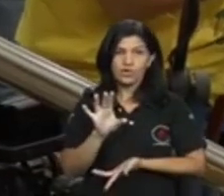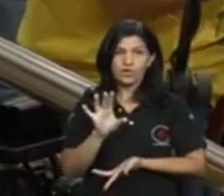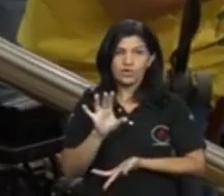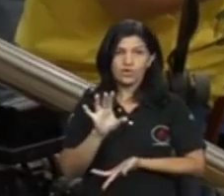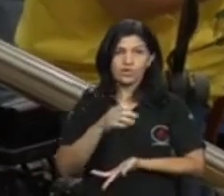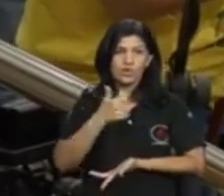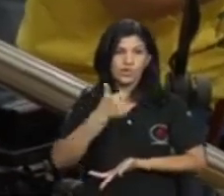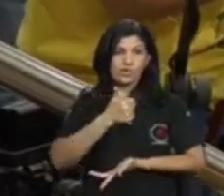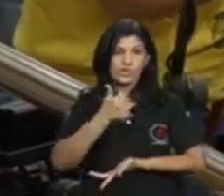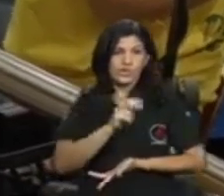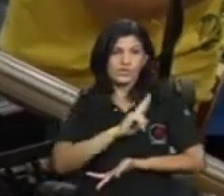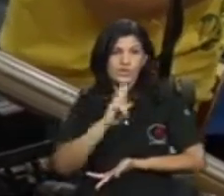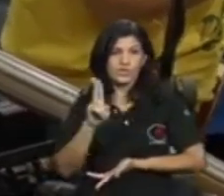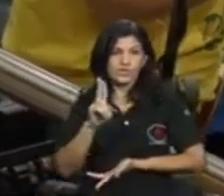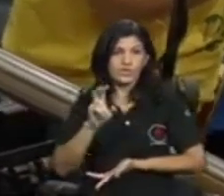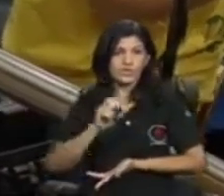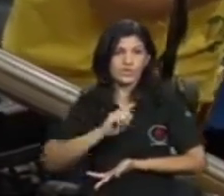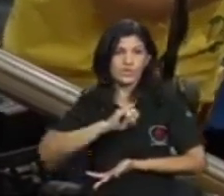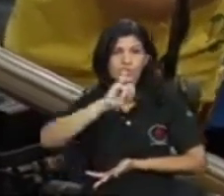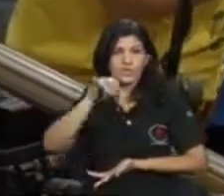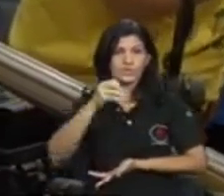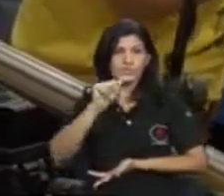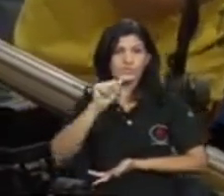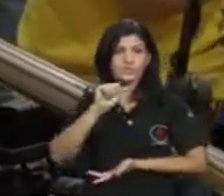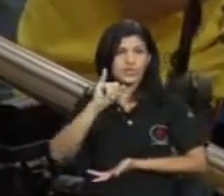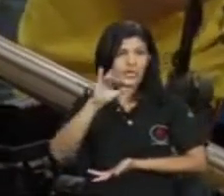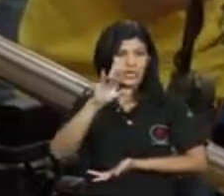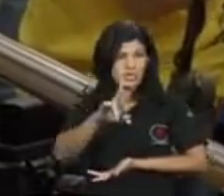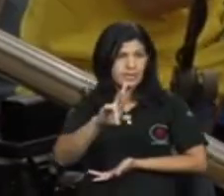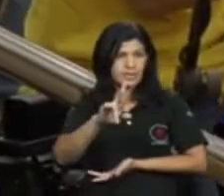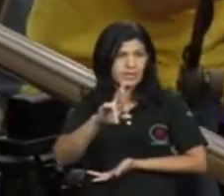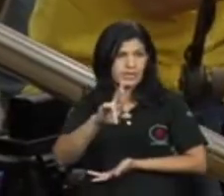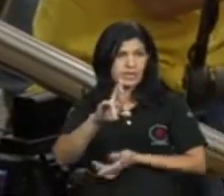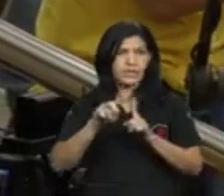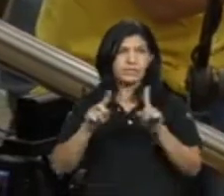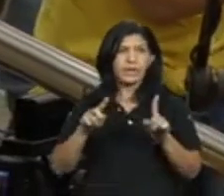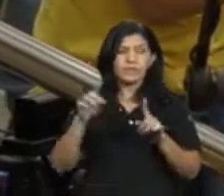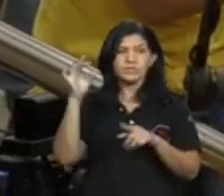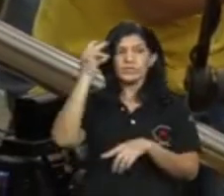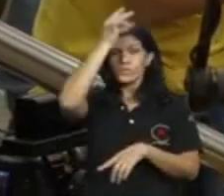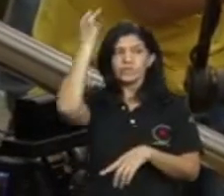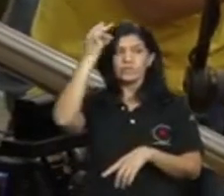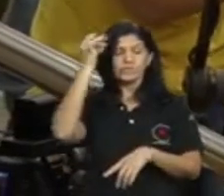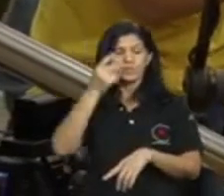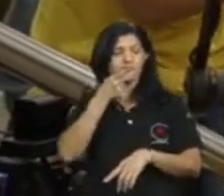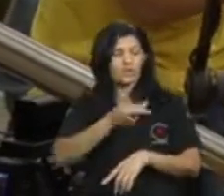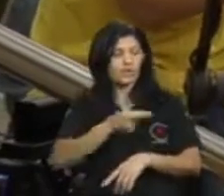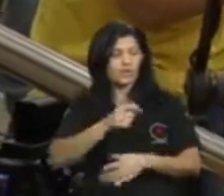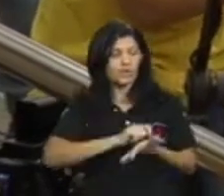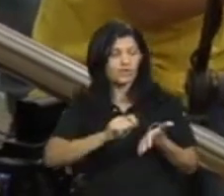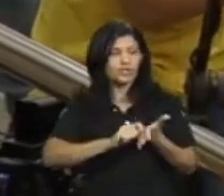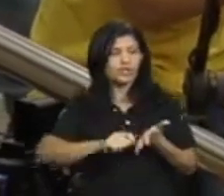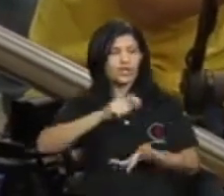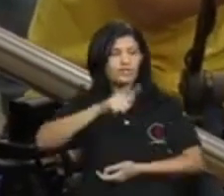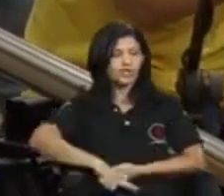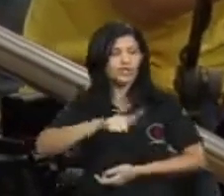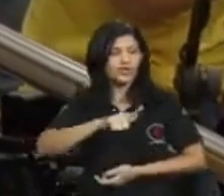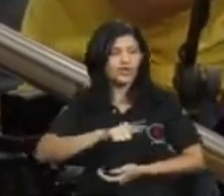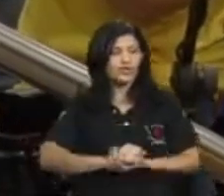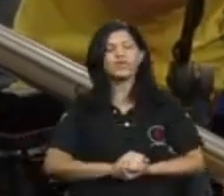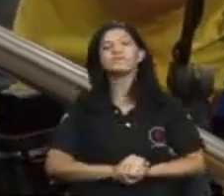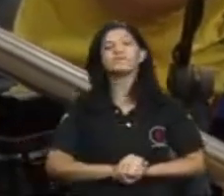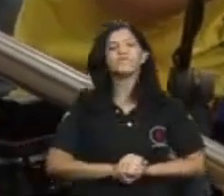primeiro nome, Jair Bolsonaro. O Espírito Santo me disse, não, está faltando, escreve outra vez. Aí eu botei